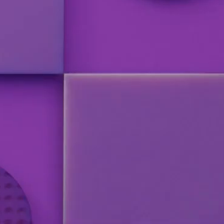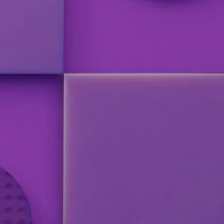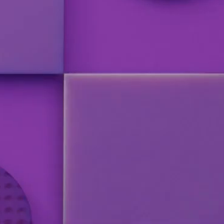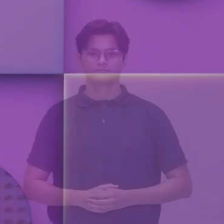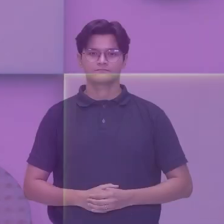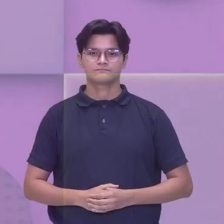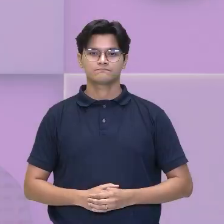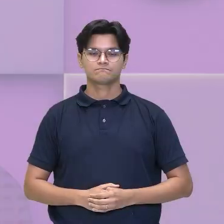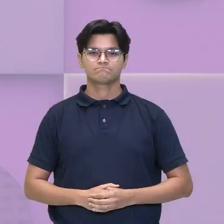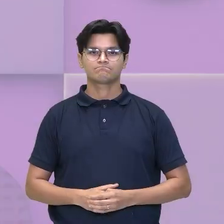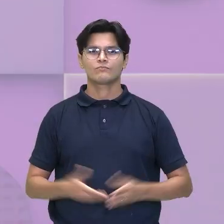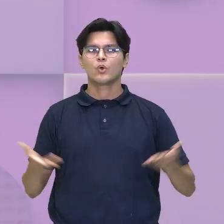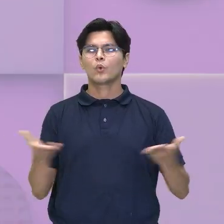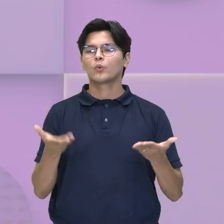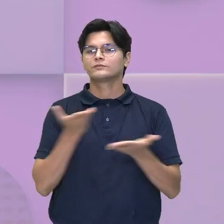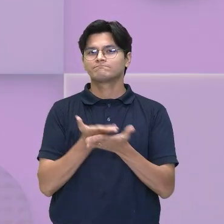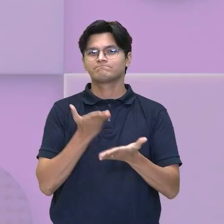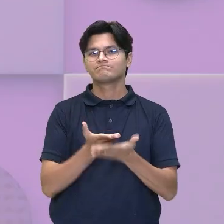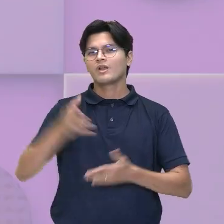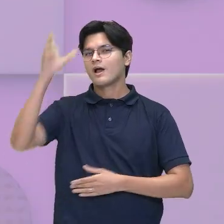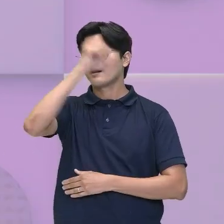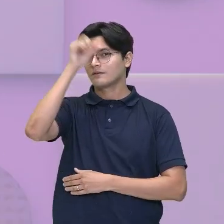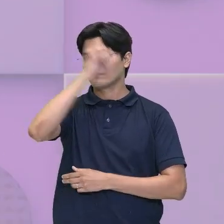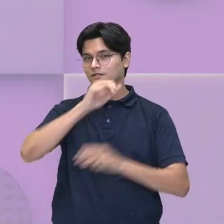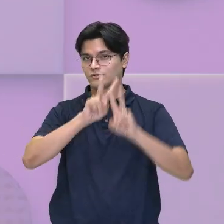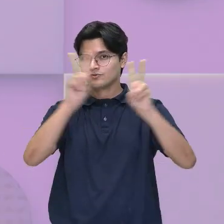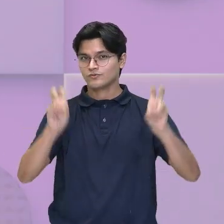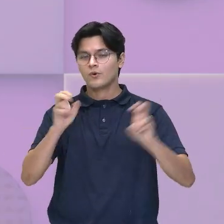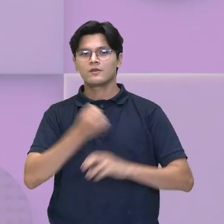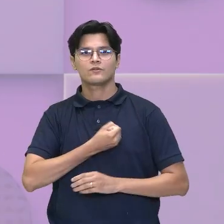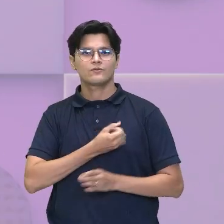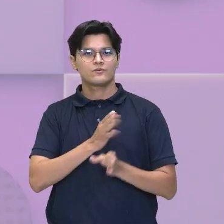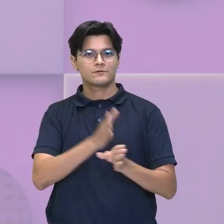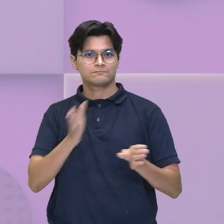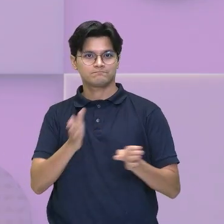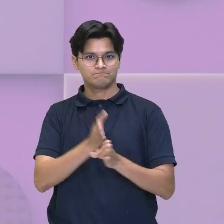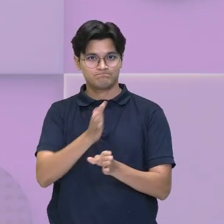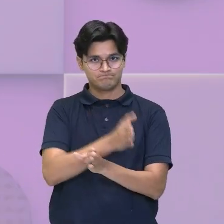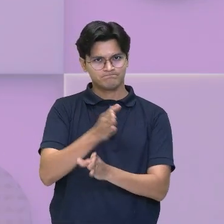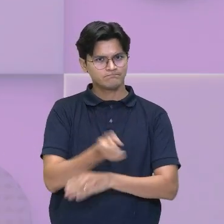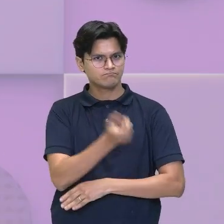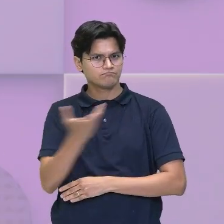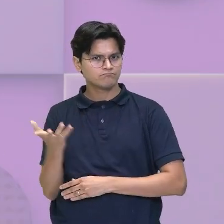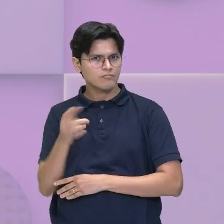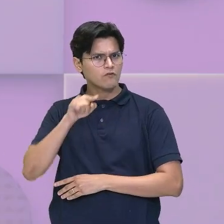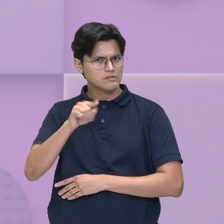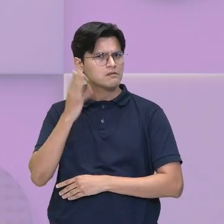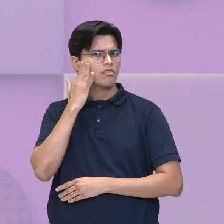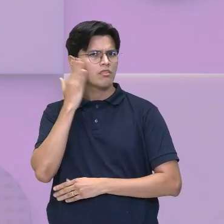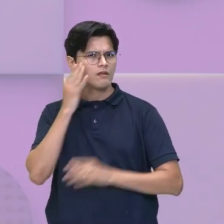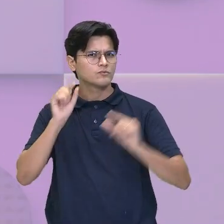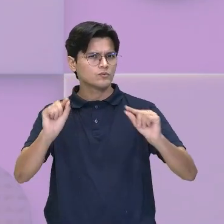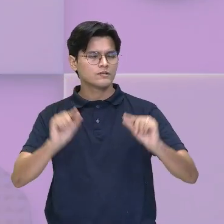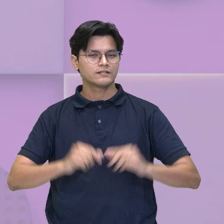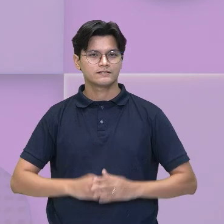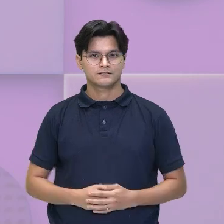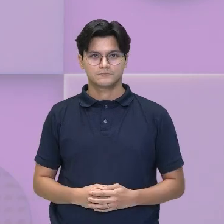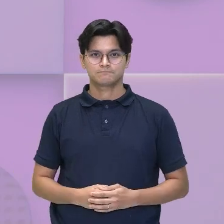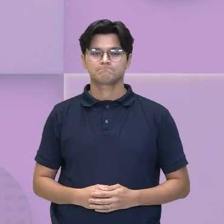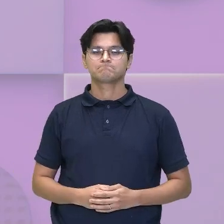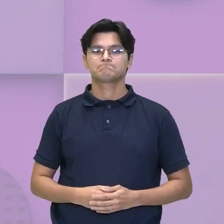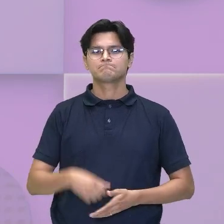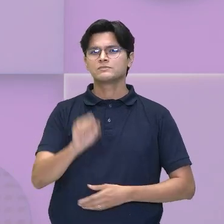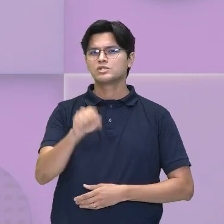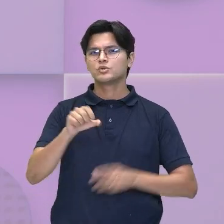E nessa aula nós vamos aprender sobre os números inteiros. Você sabe quem são os números inteiros? É